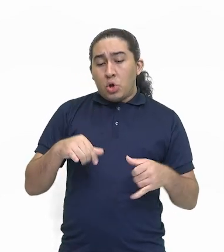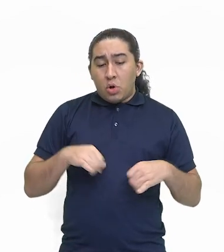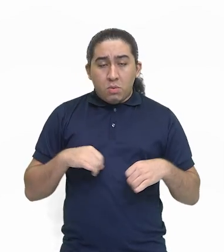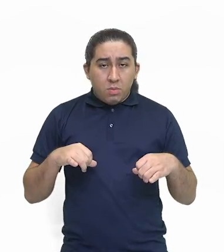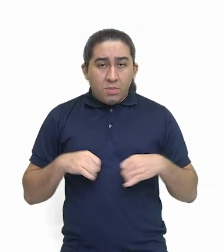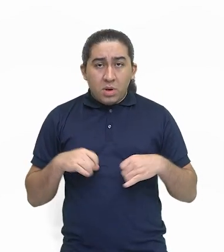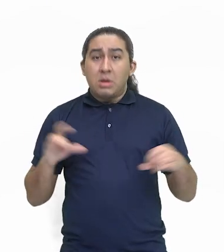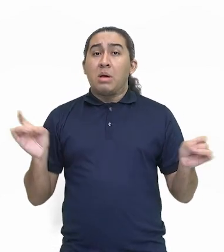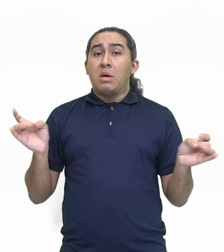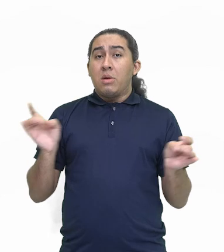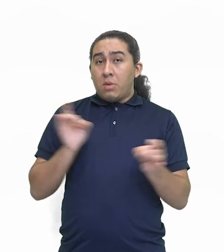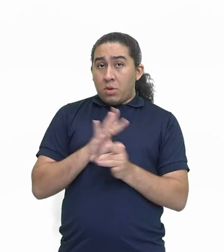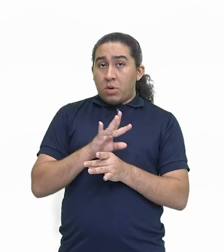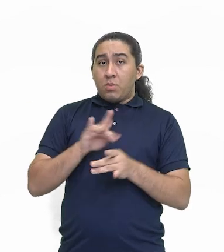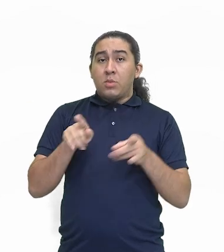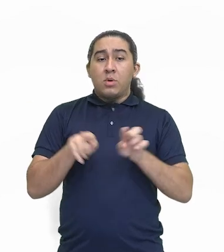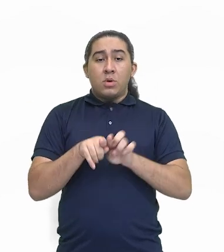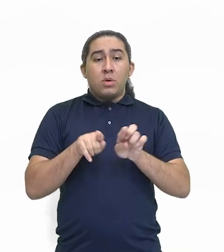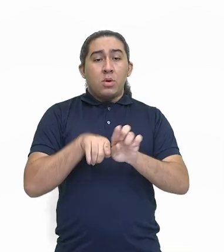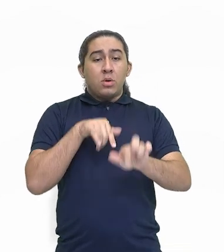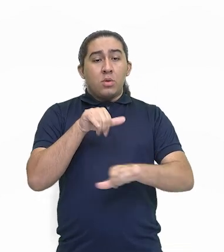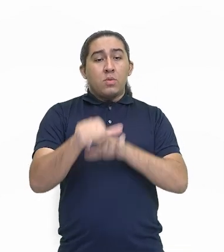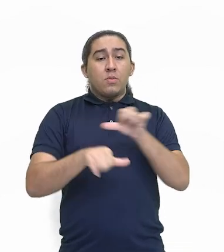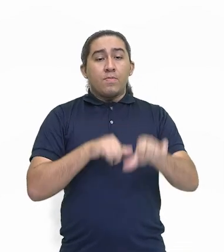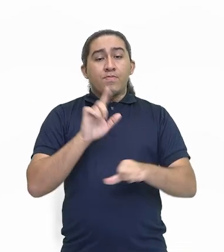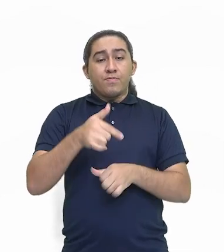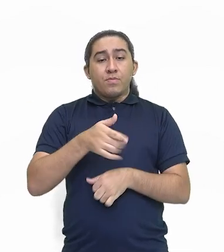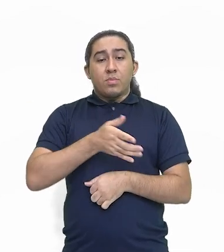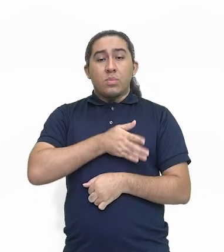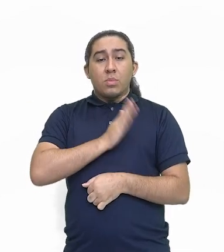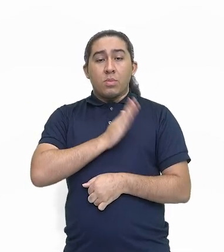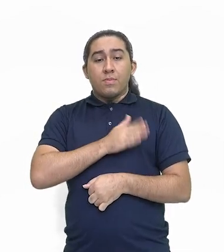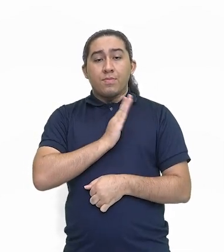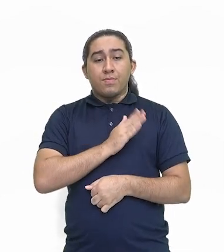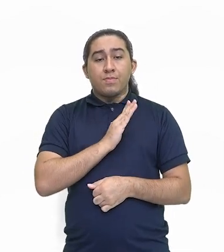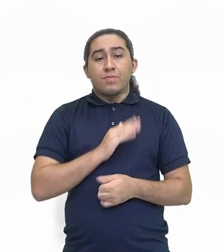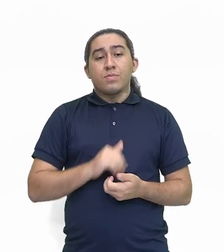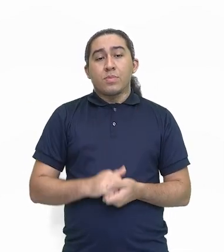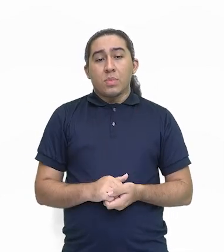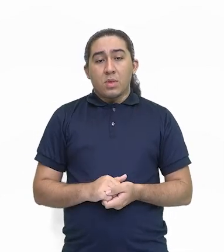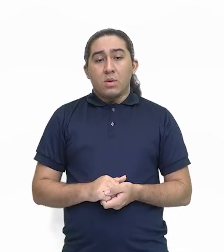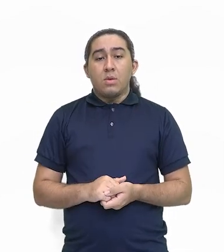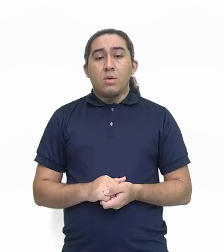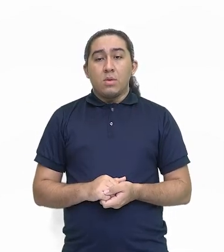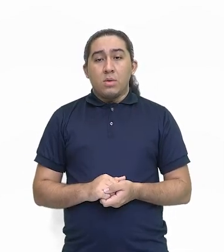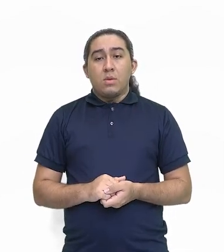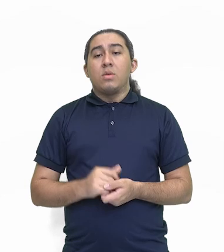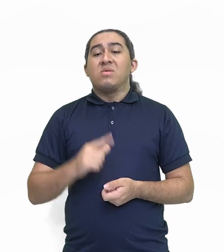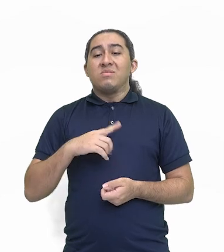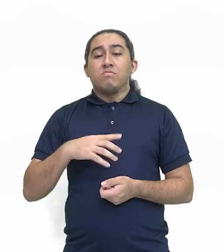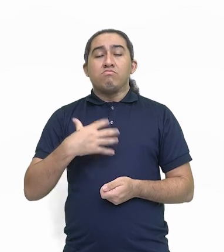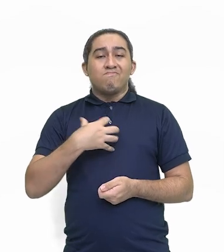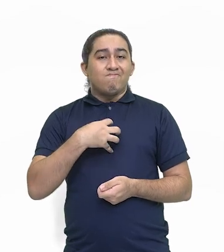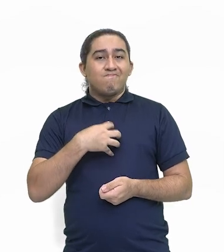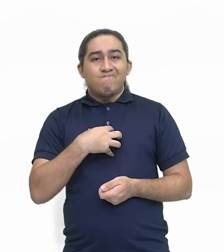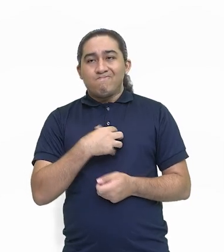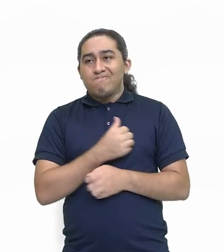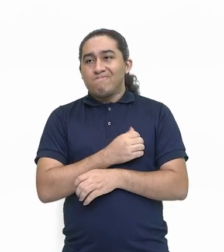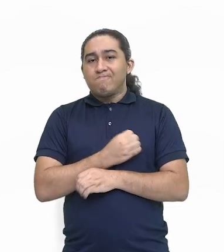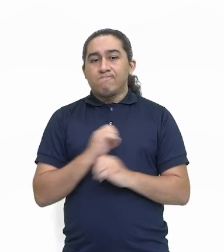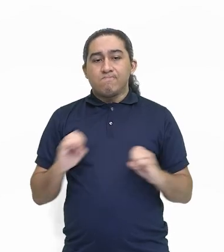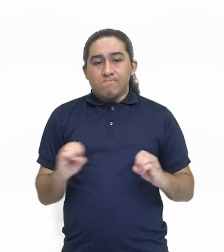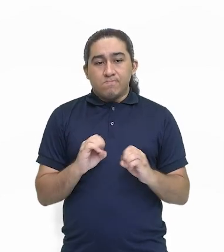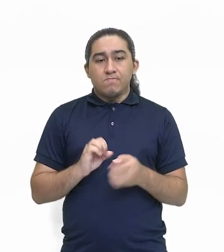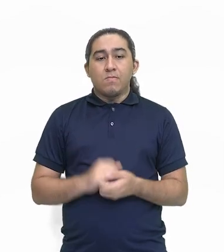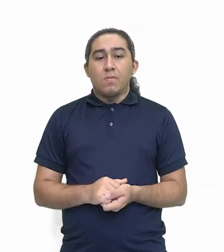vos mude esse coração, que me haverde tão sem razão.